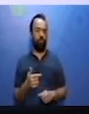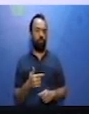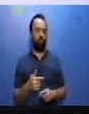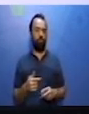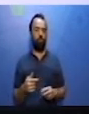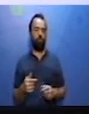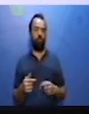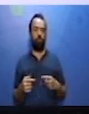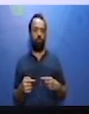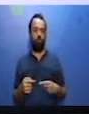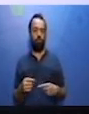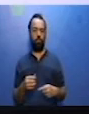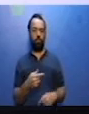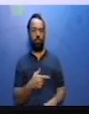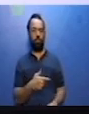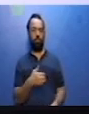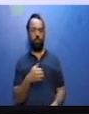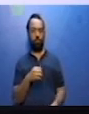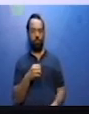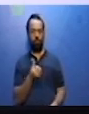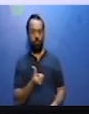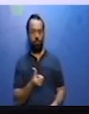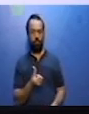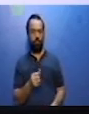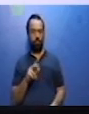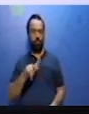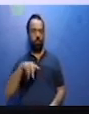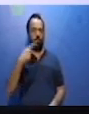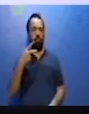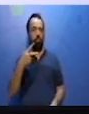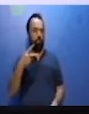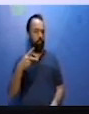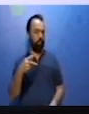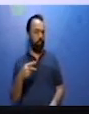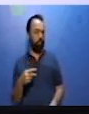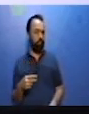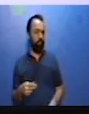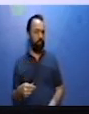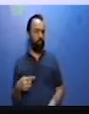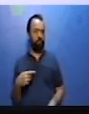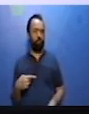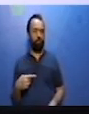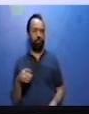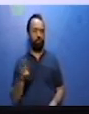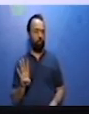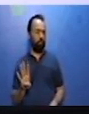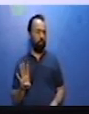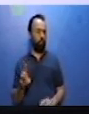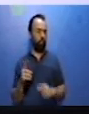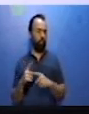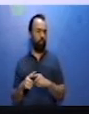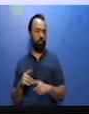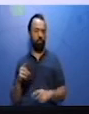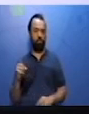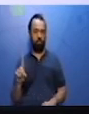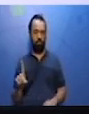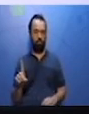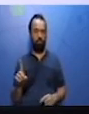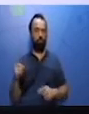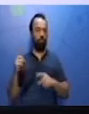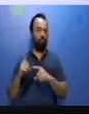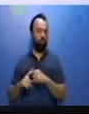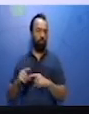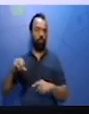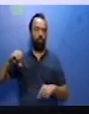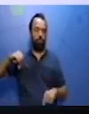dentro do parênteses de -4 da fórmula nunca muda de rumo a um lugar do